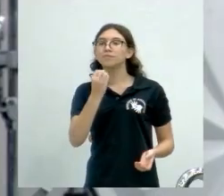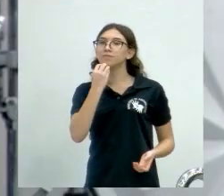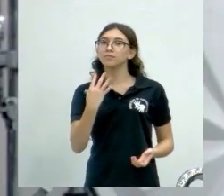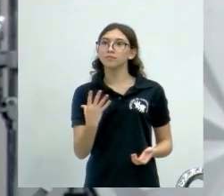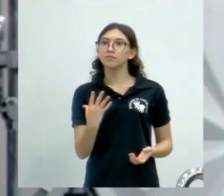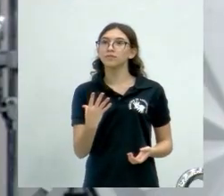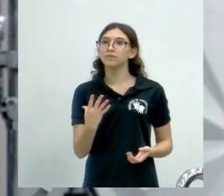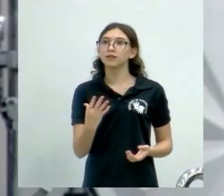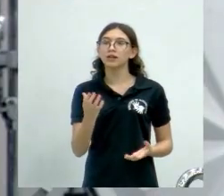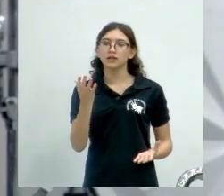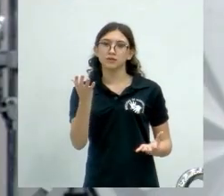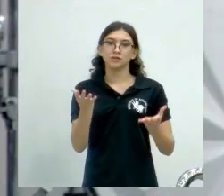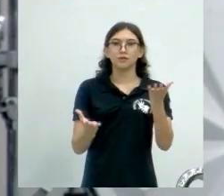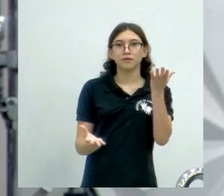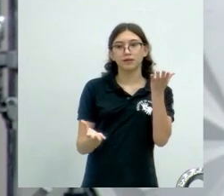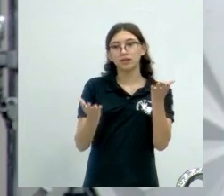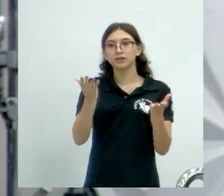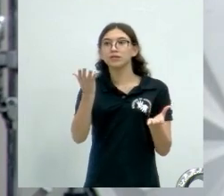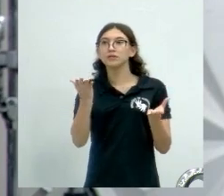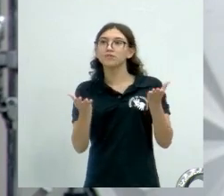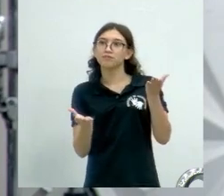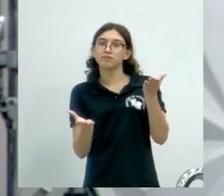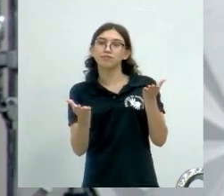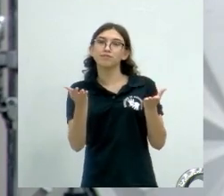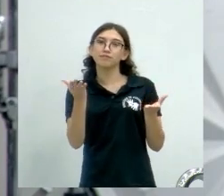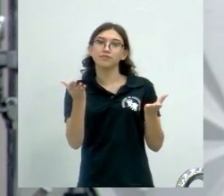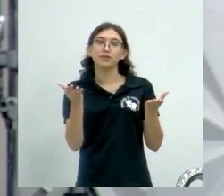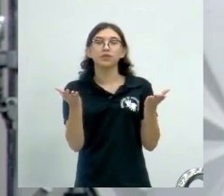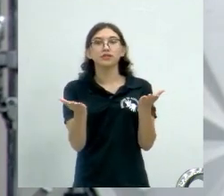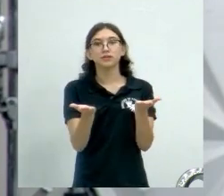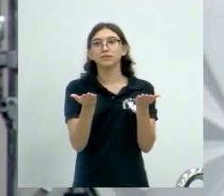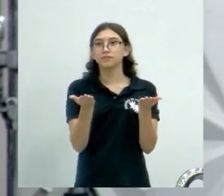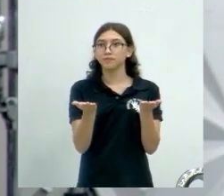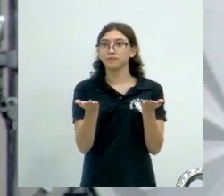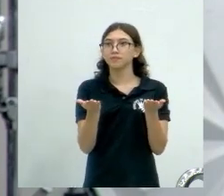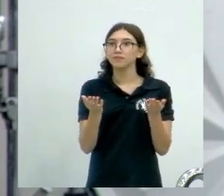aqui, sabe? De não fazer os dois pesos e duas medidas.